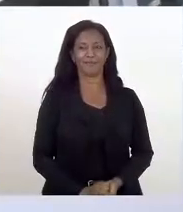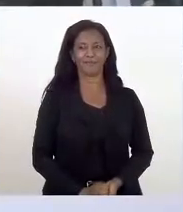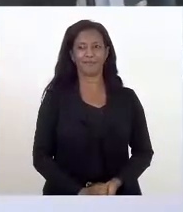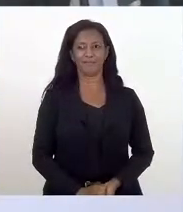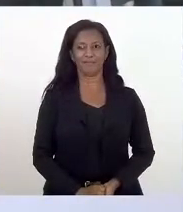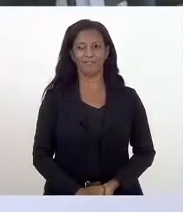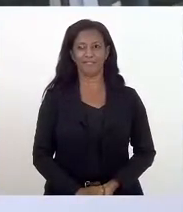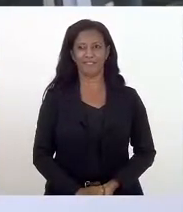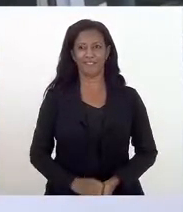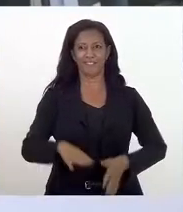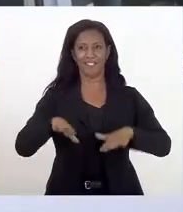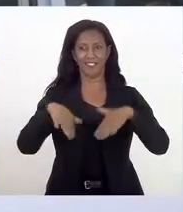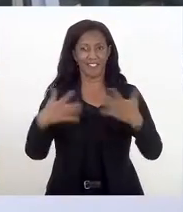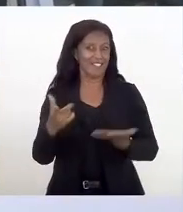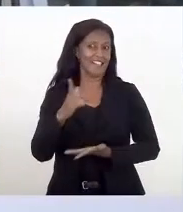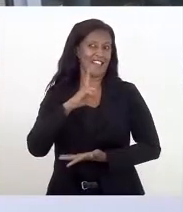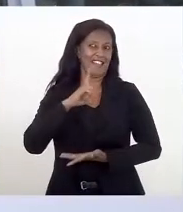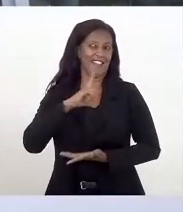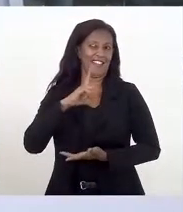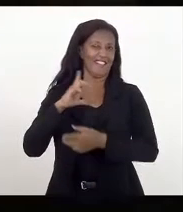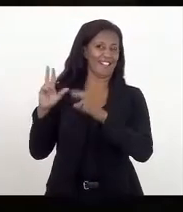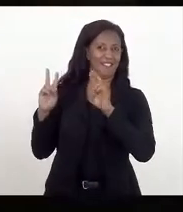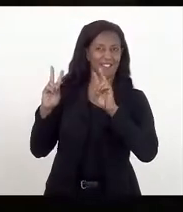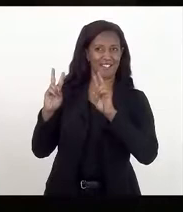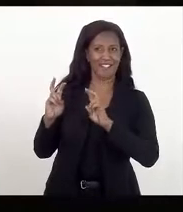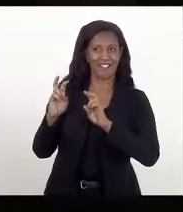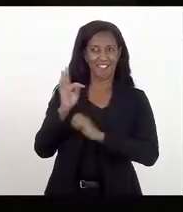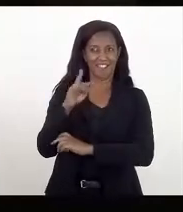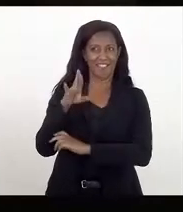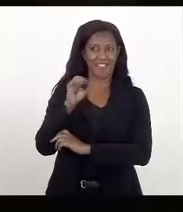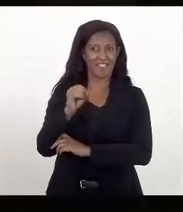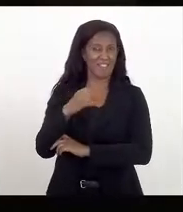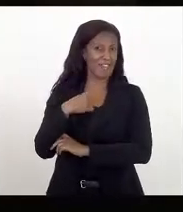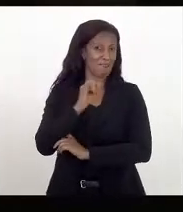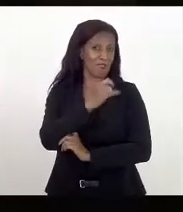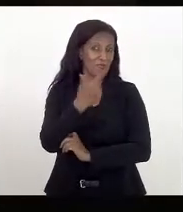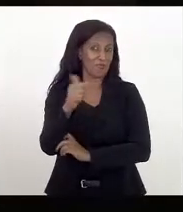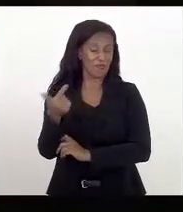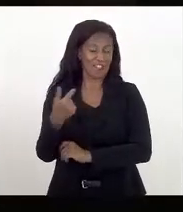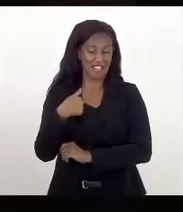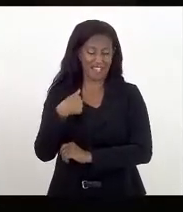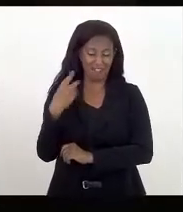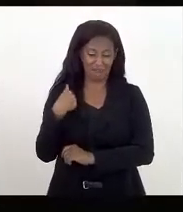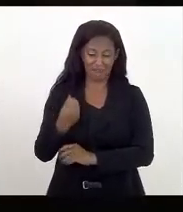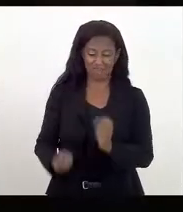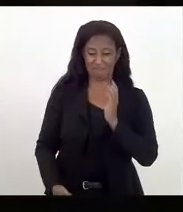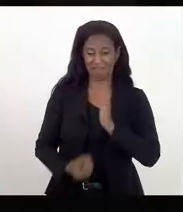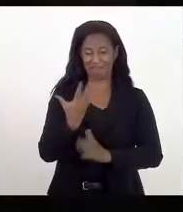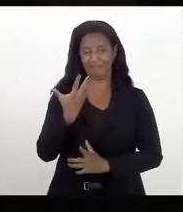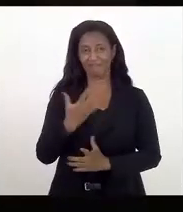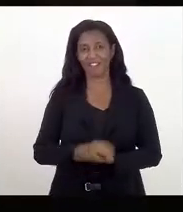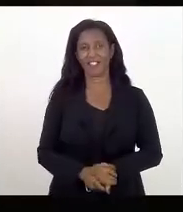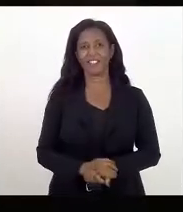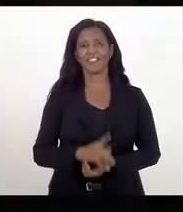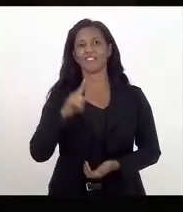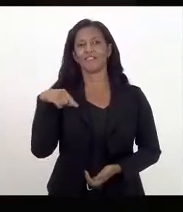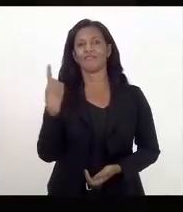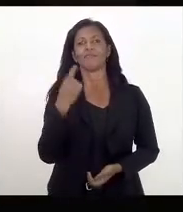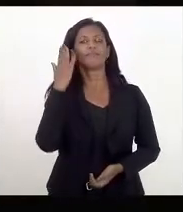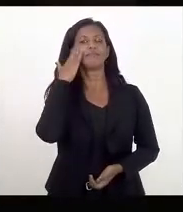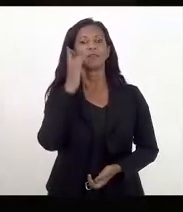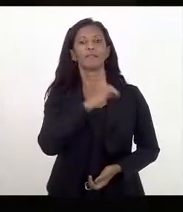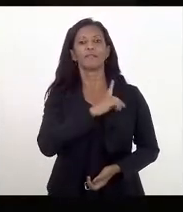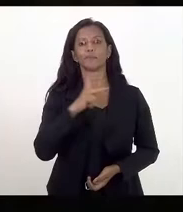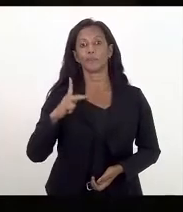Se é que existe esse termo, deputada Renata, se não existe, eu acabei de criar. Nós sabemos que a defessoria